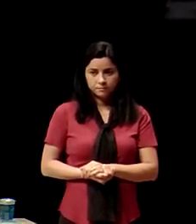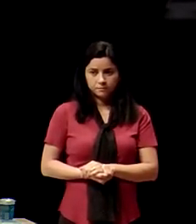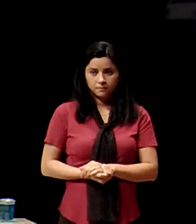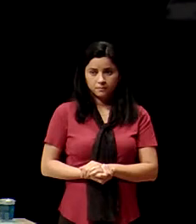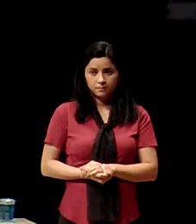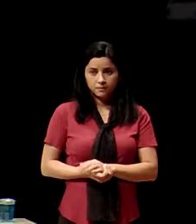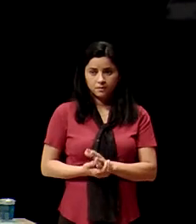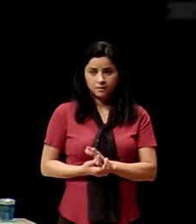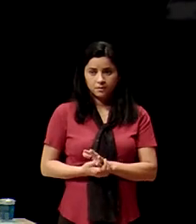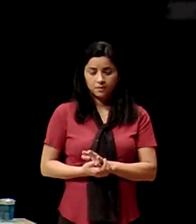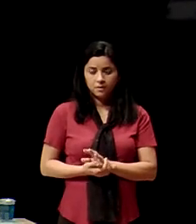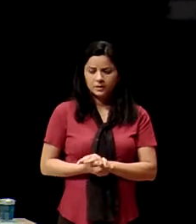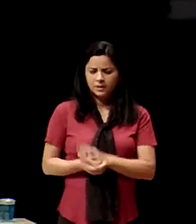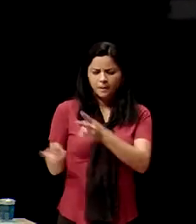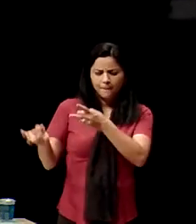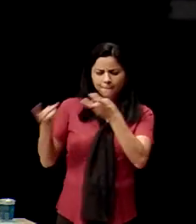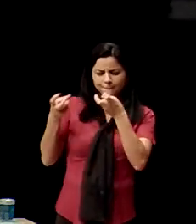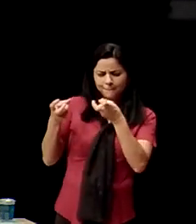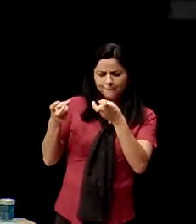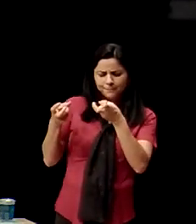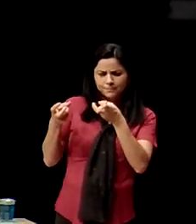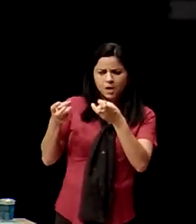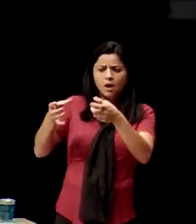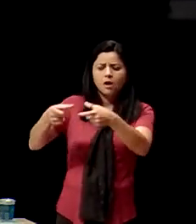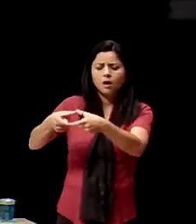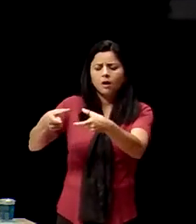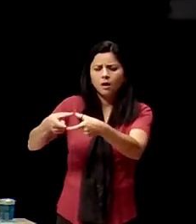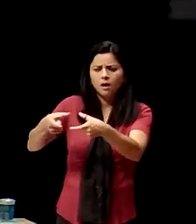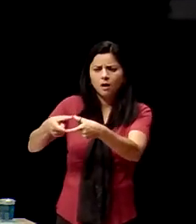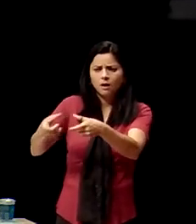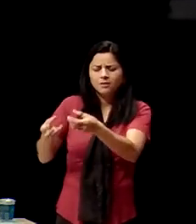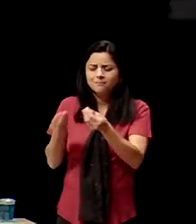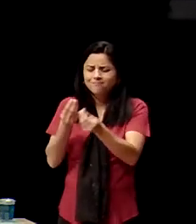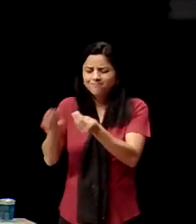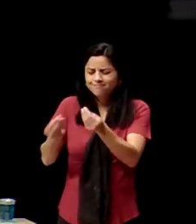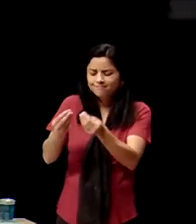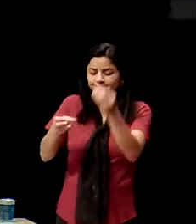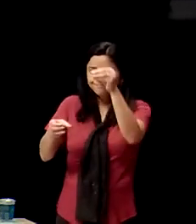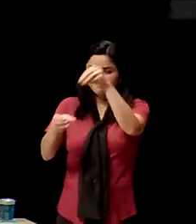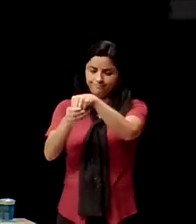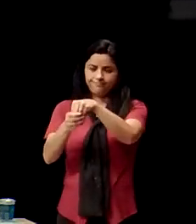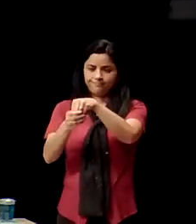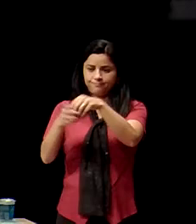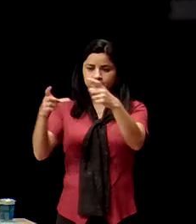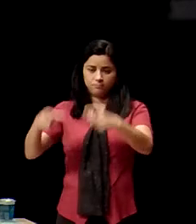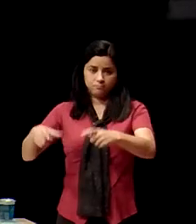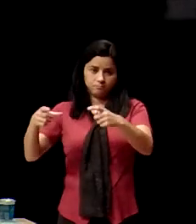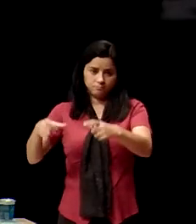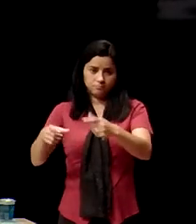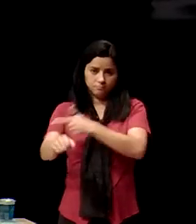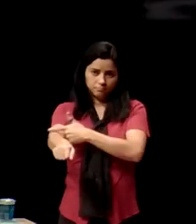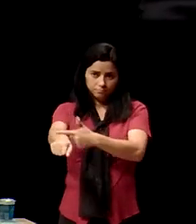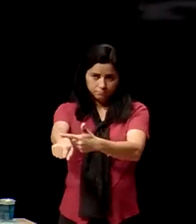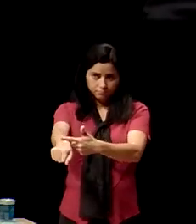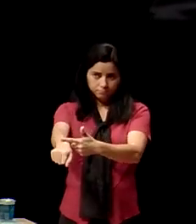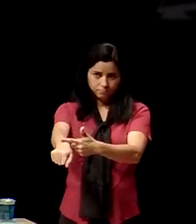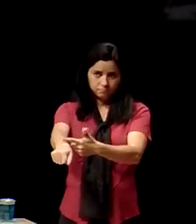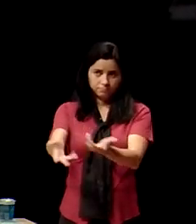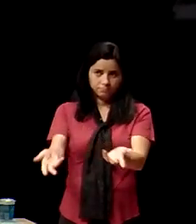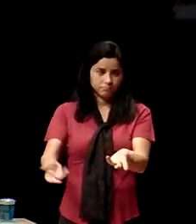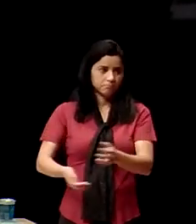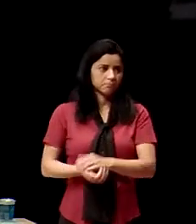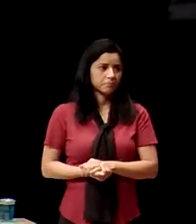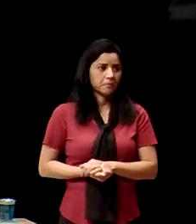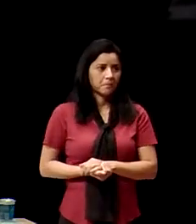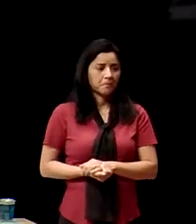academic education. É visto como uma área de expertise dentro do campo educacional. And in Finland we